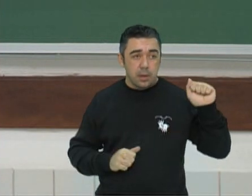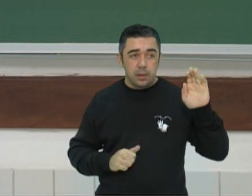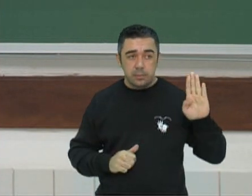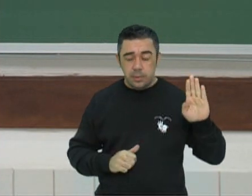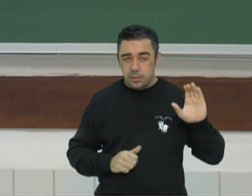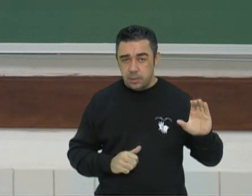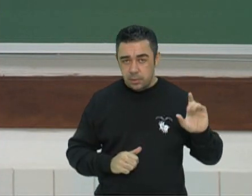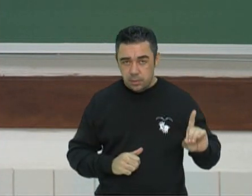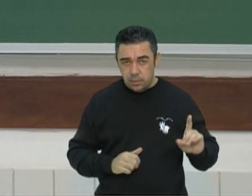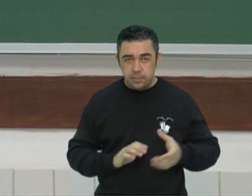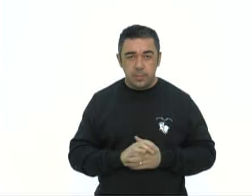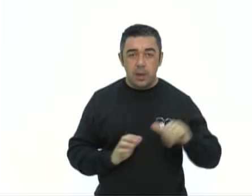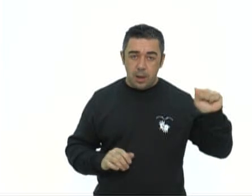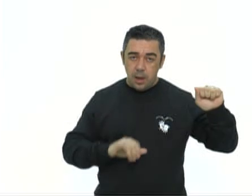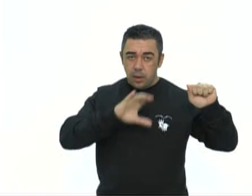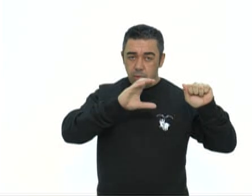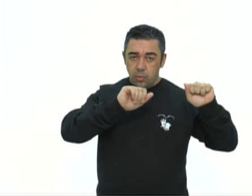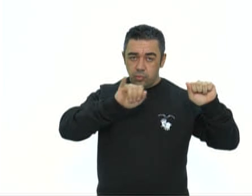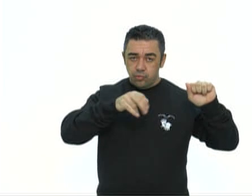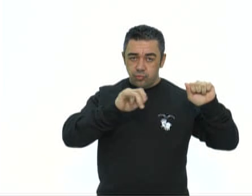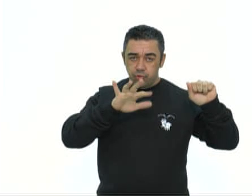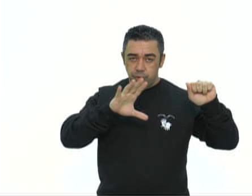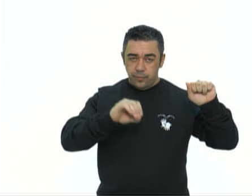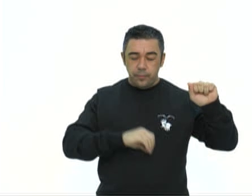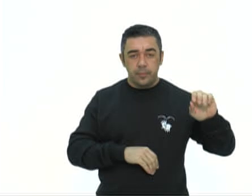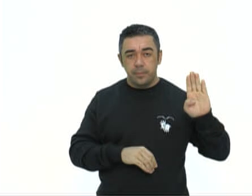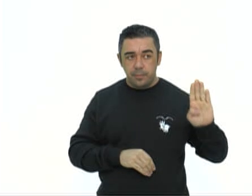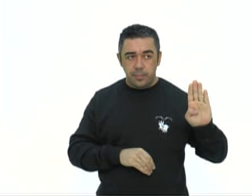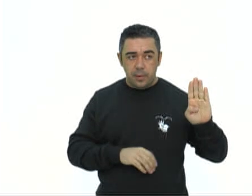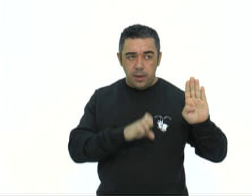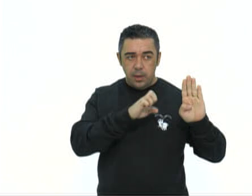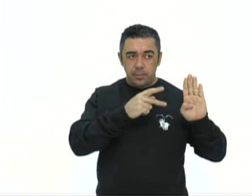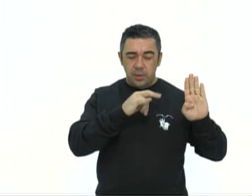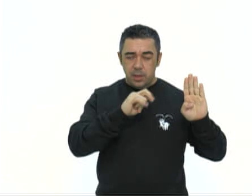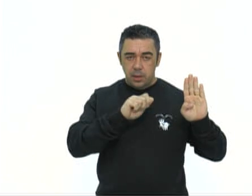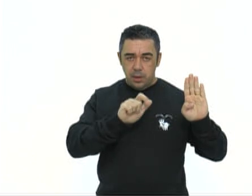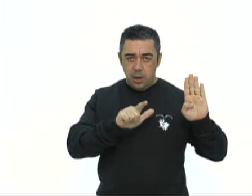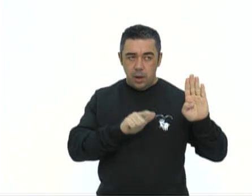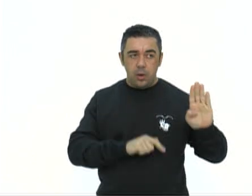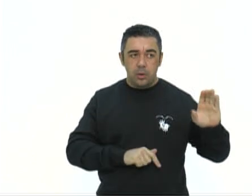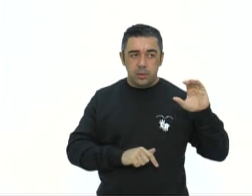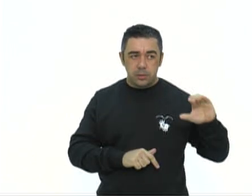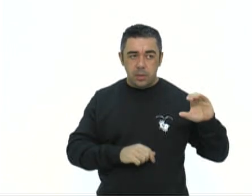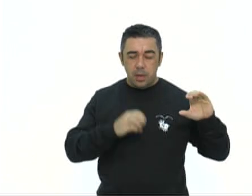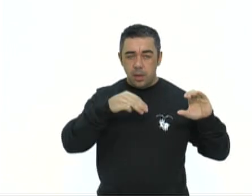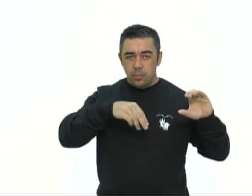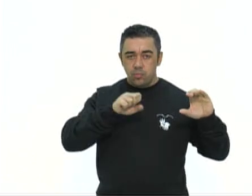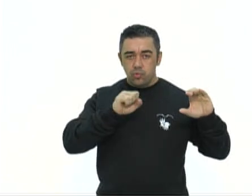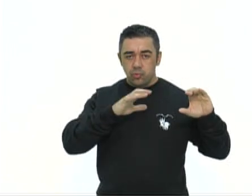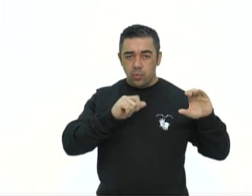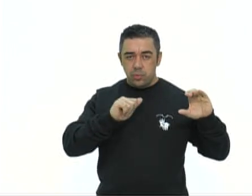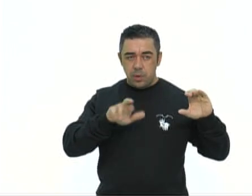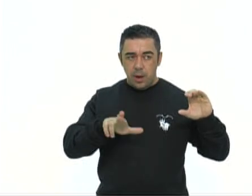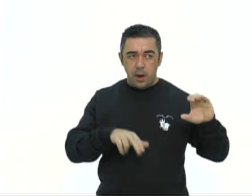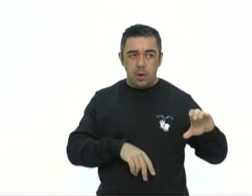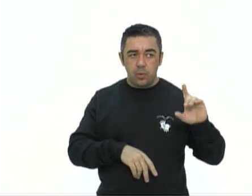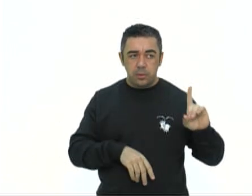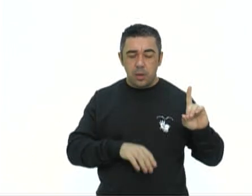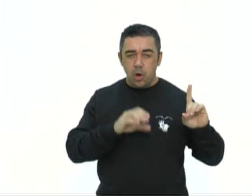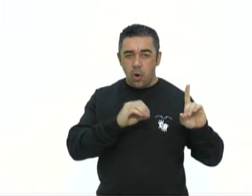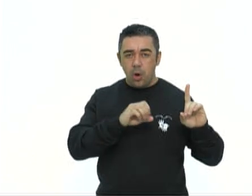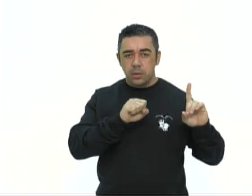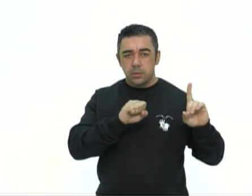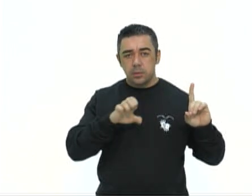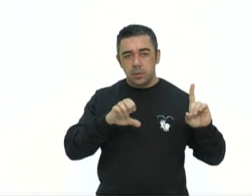você tem? Letra A, conjuntivo. Letra B, epitelial. letra C, muscular, ou letra D,